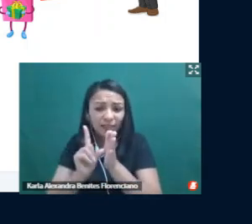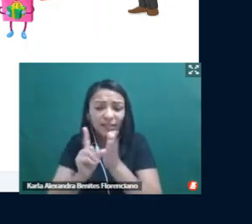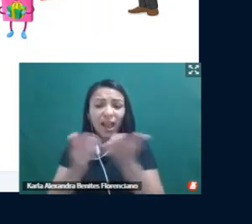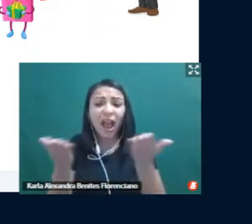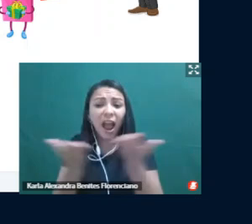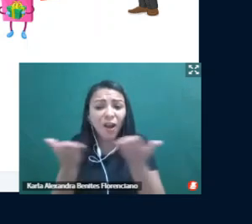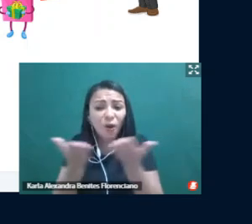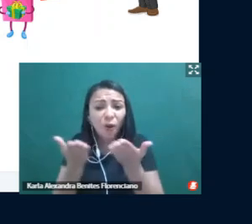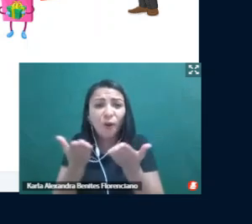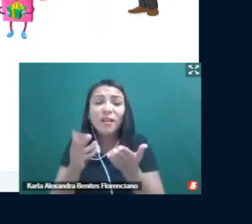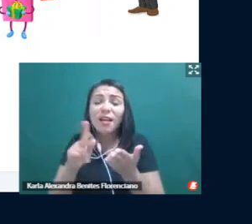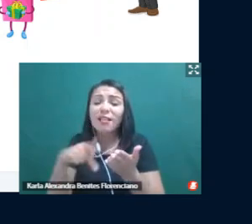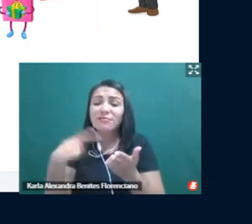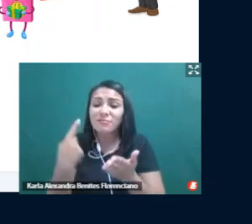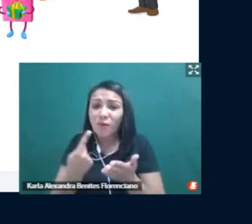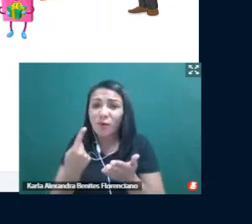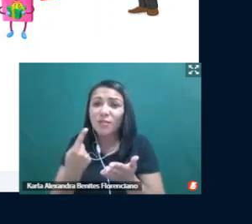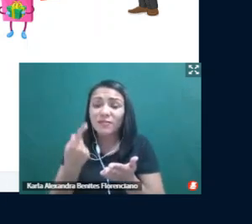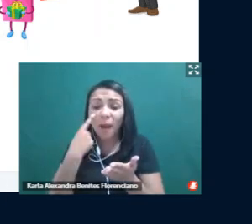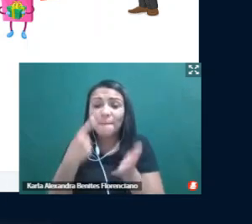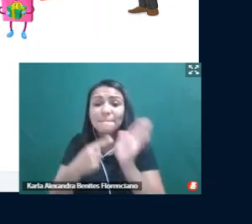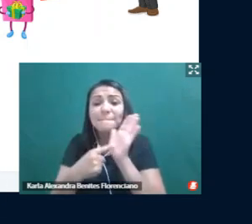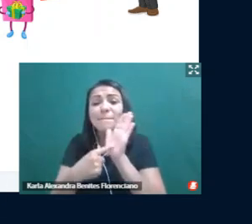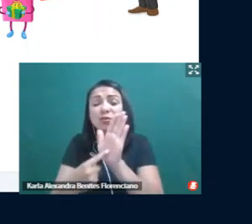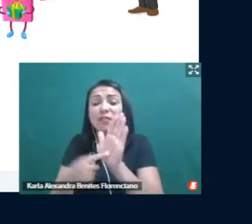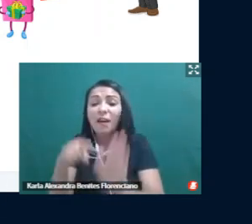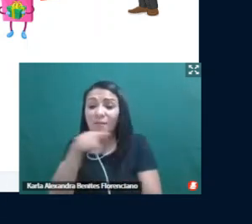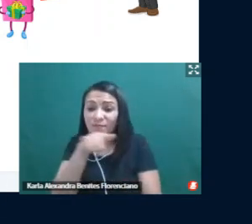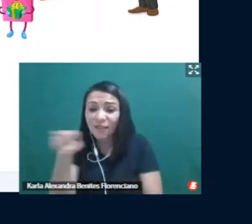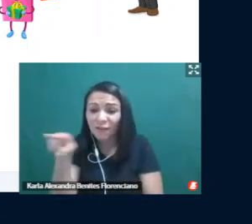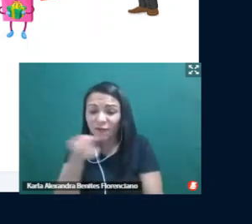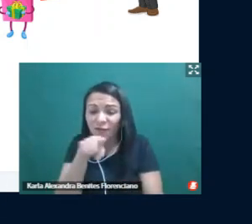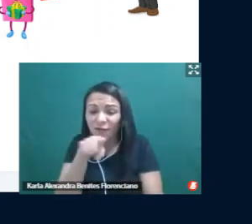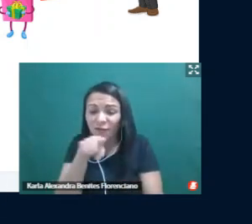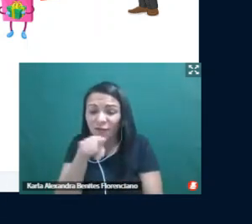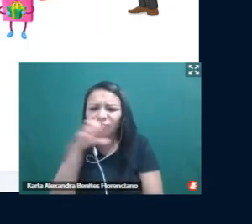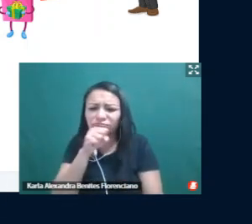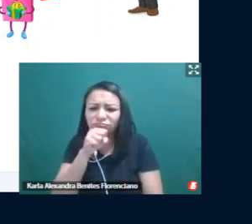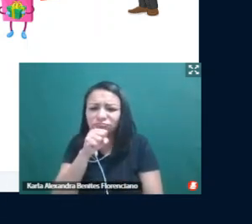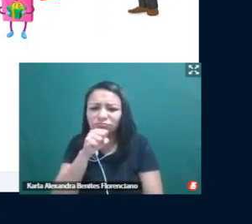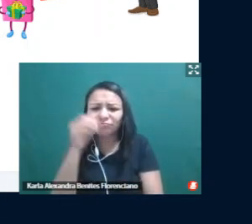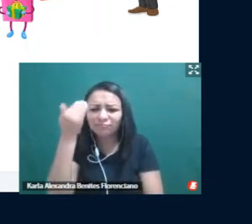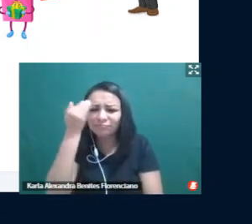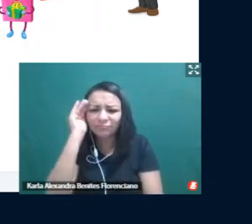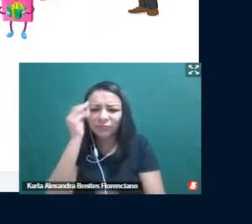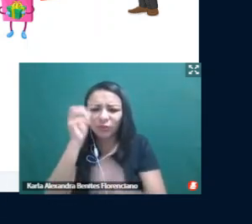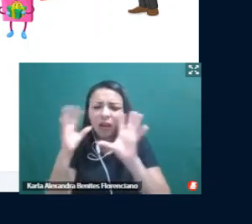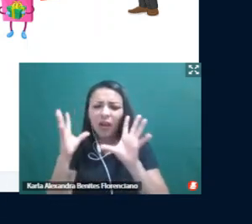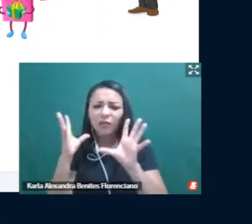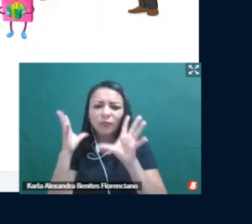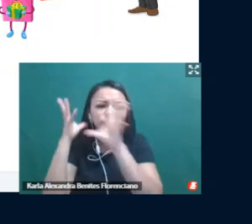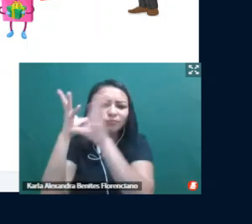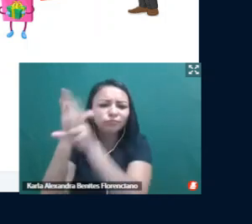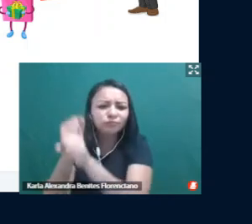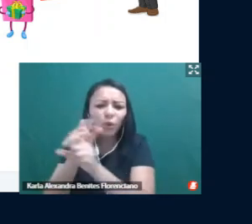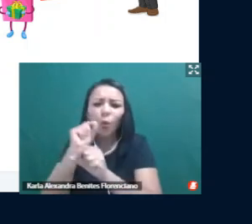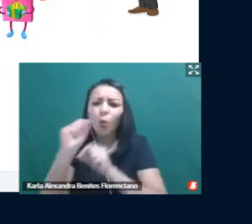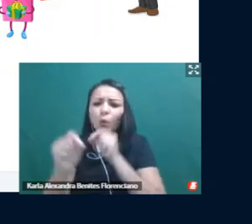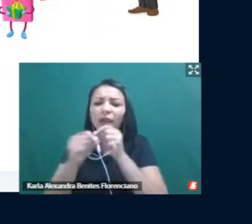vamos mostrar aqui para vocês uma revisão, tá? Do complemento